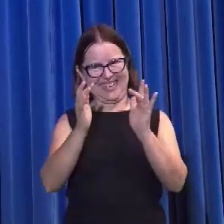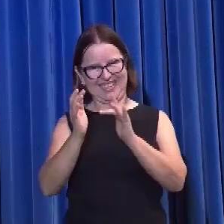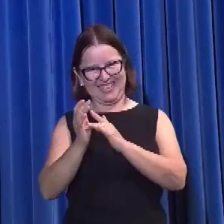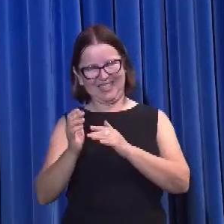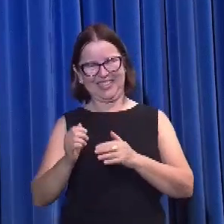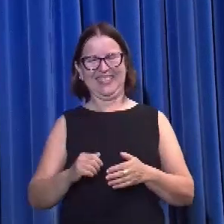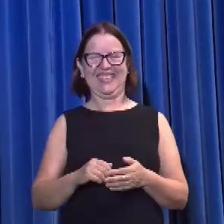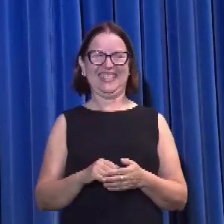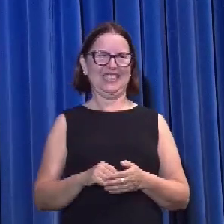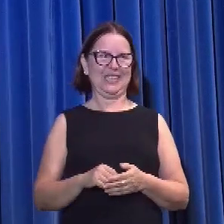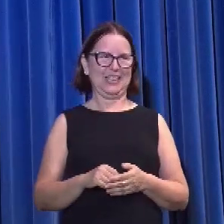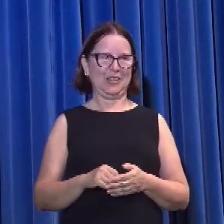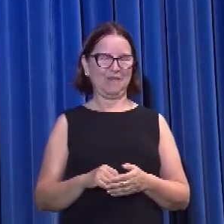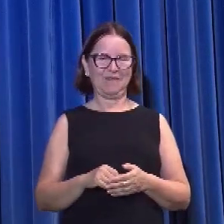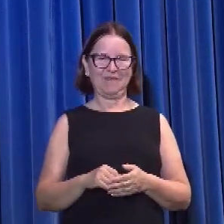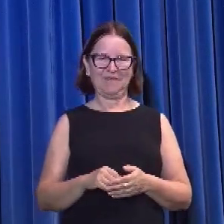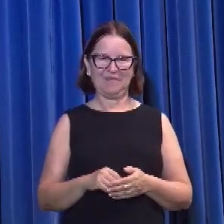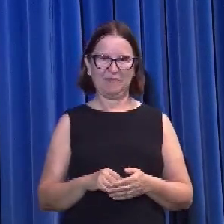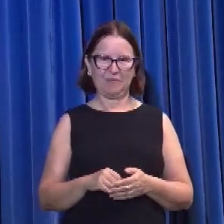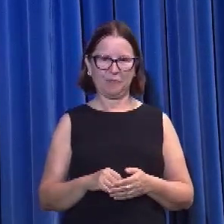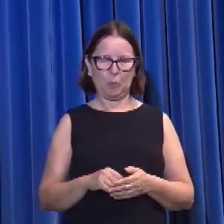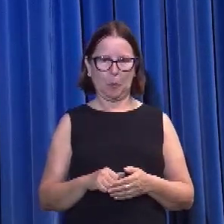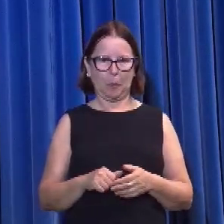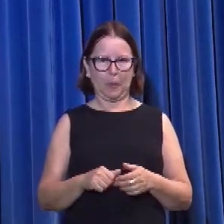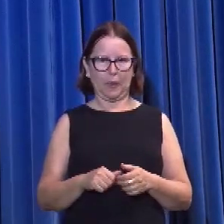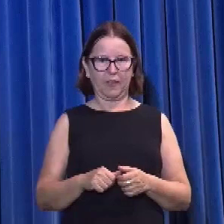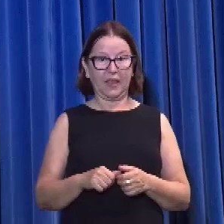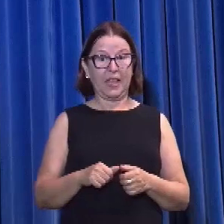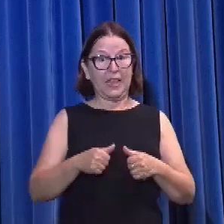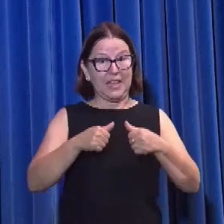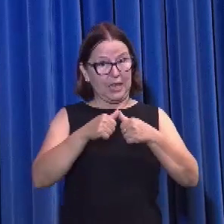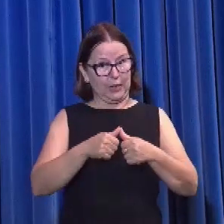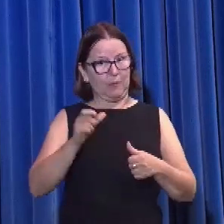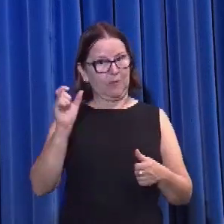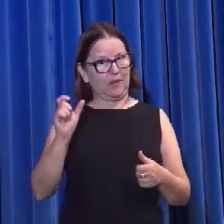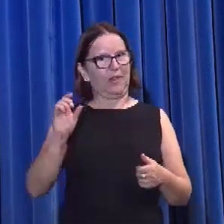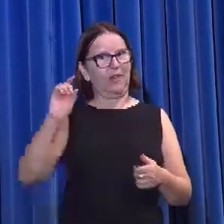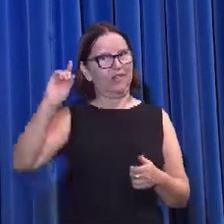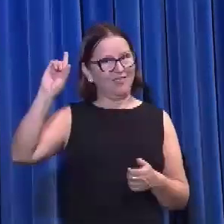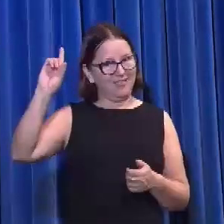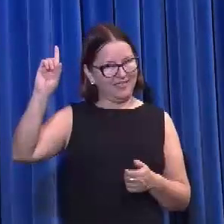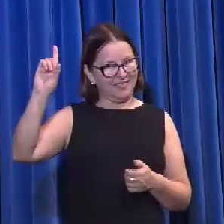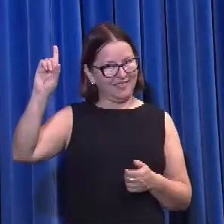Isso não é doutrina de homem, é a palavra de Deus.